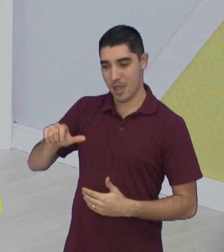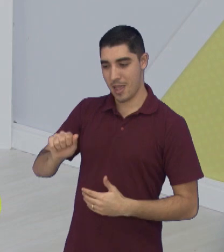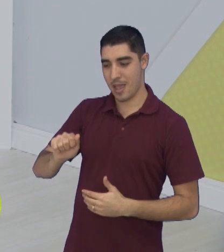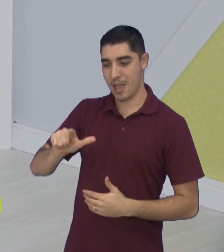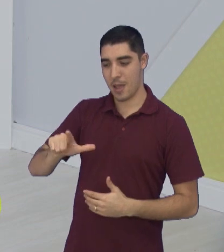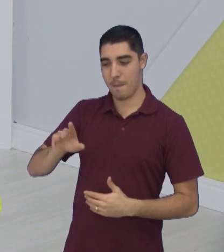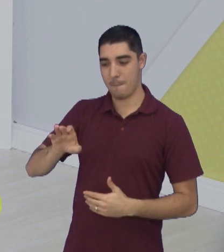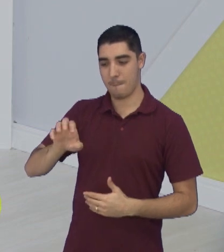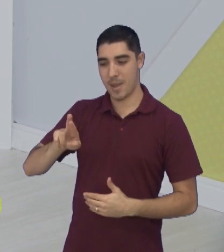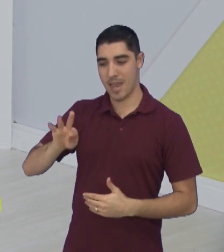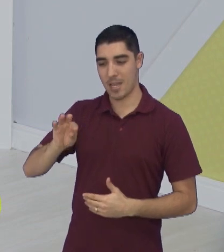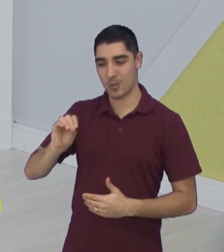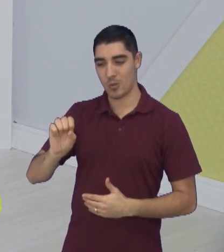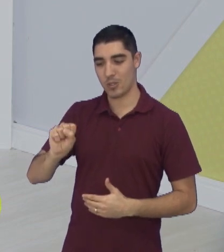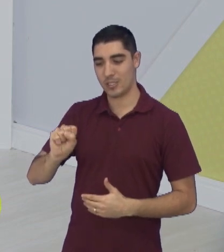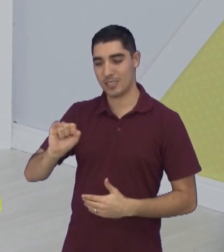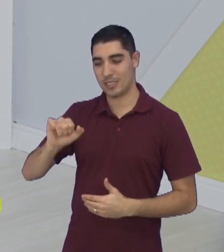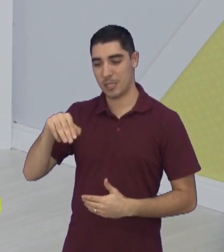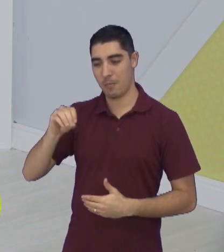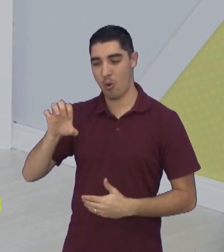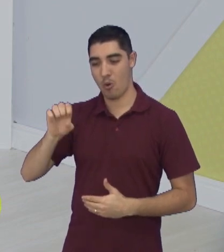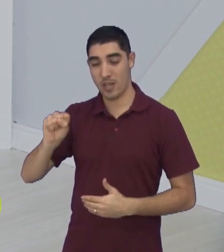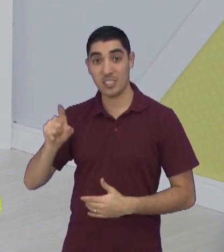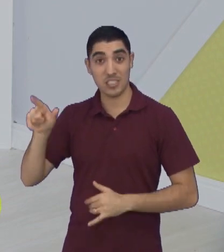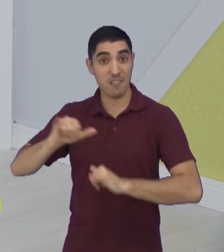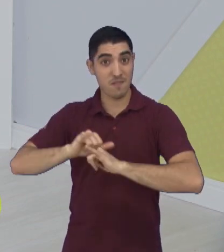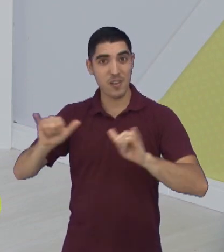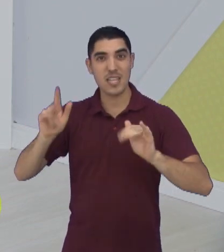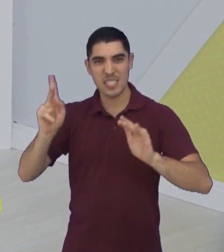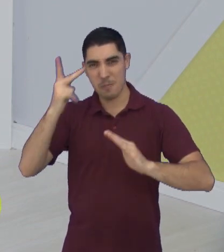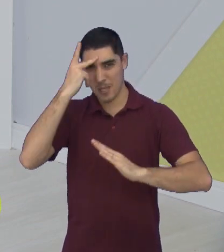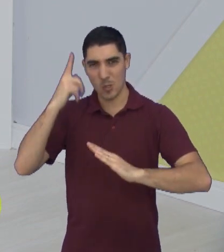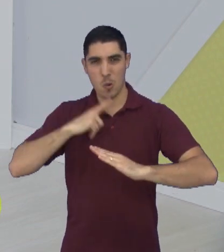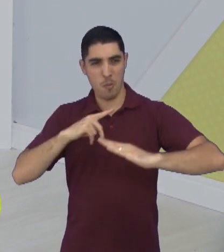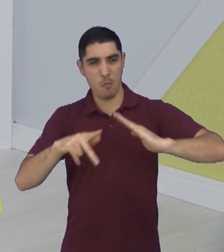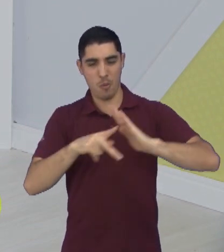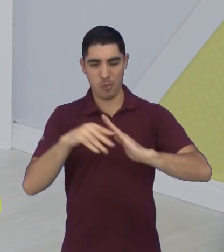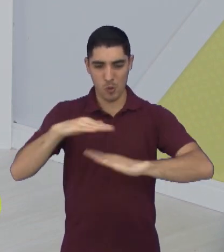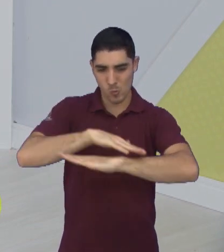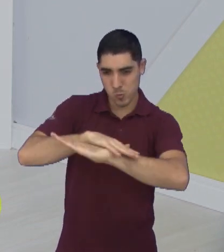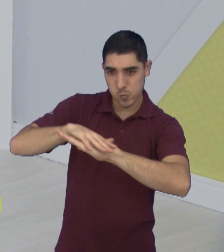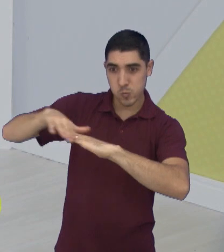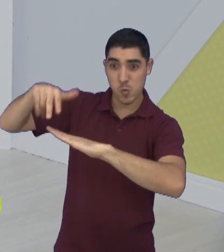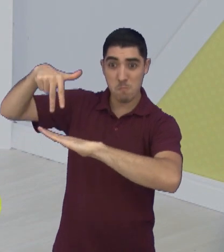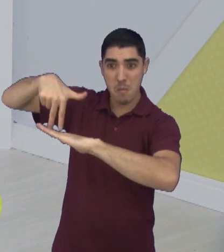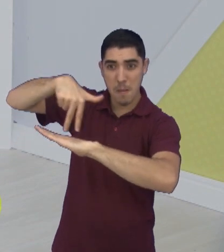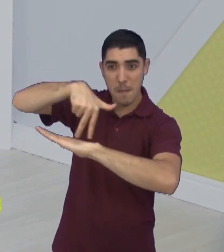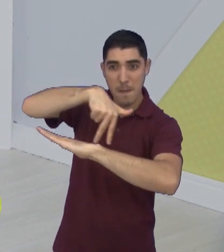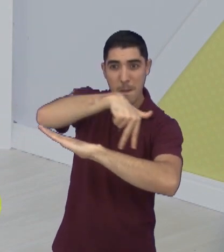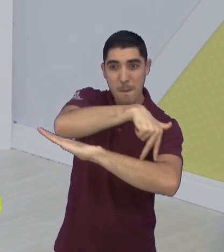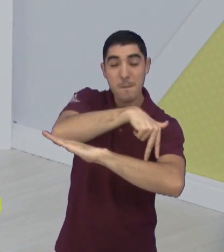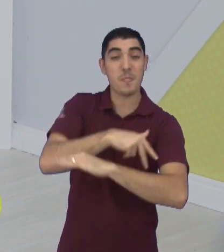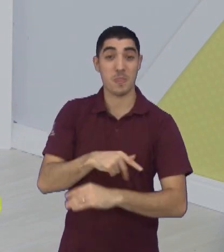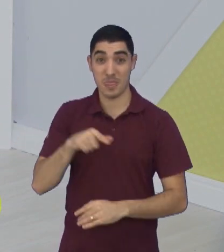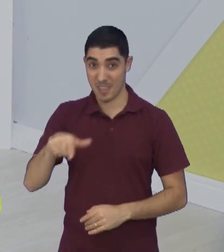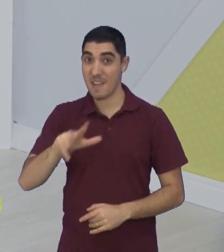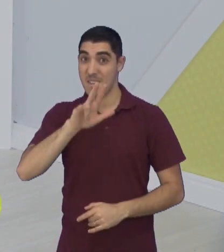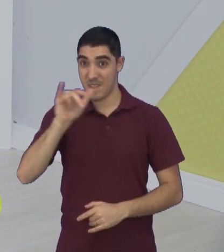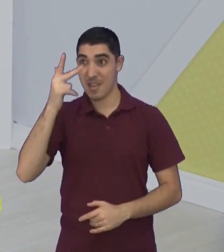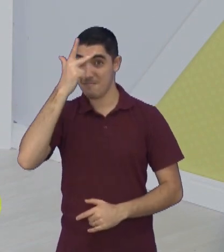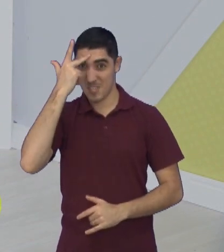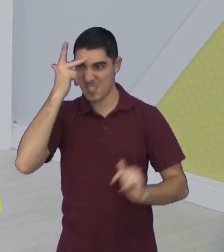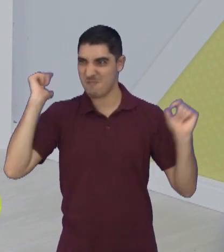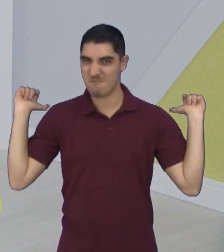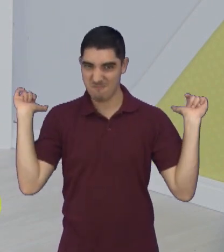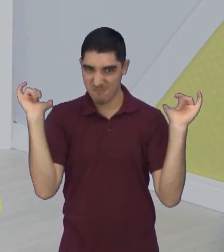cheia e geralmente ali os torcedores ficam na rampa ali do ginásio Lineu de Moura, jogo de rampa, torcida brasileira. Vai ser assim lá no